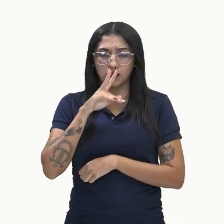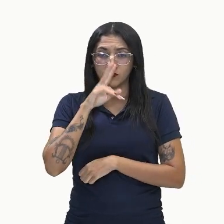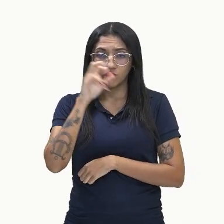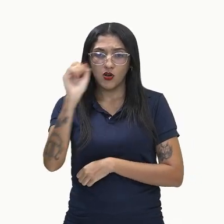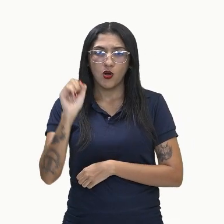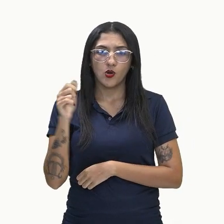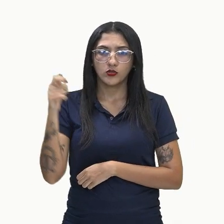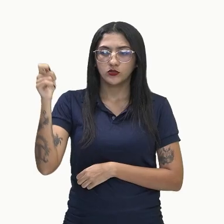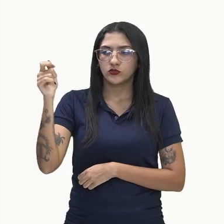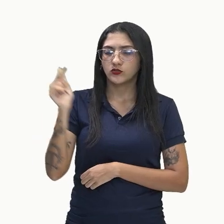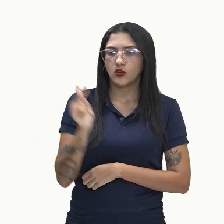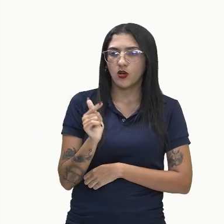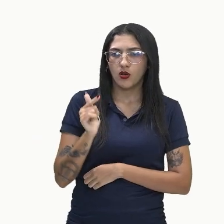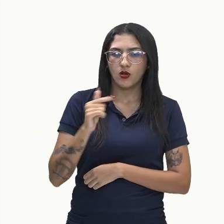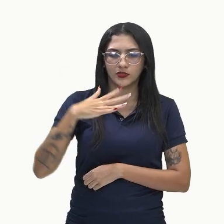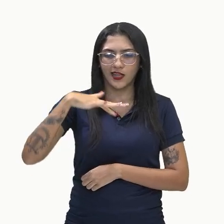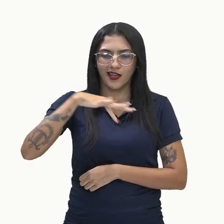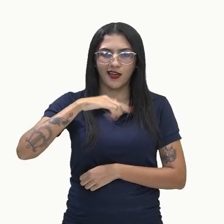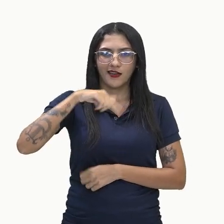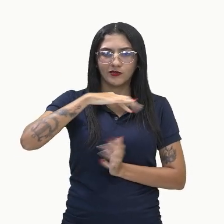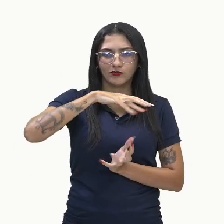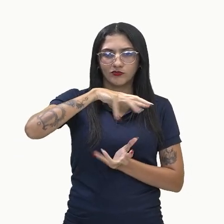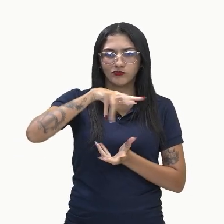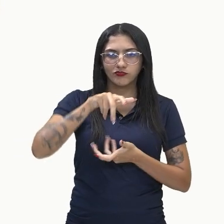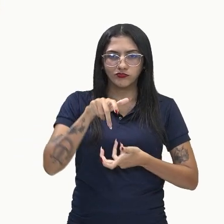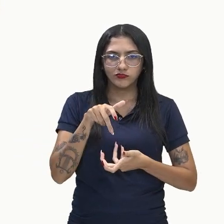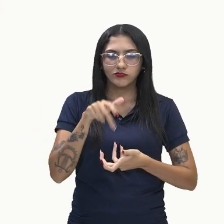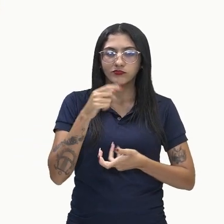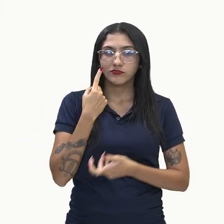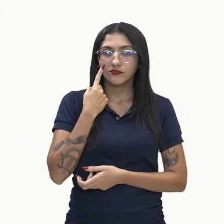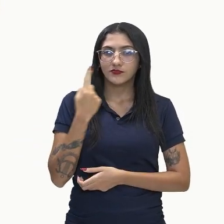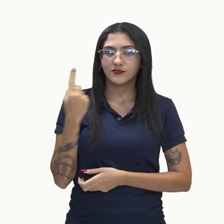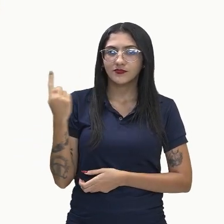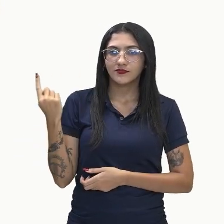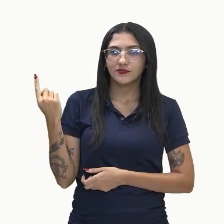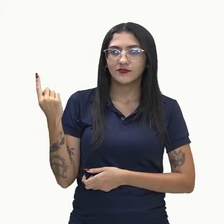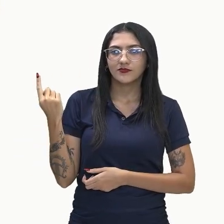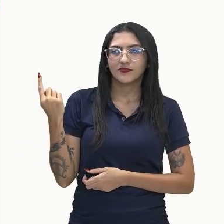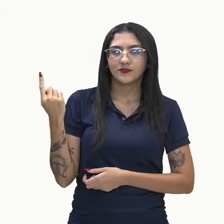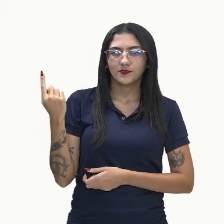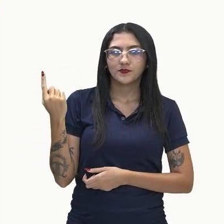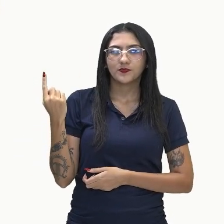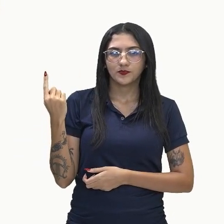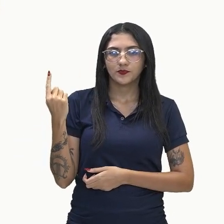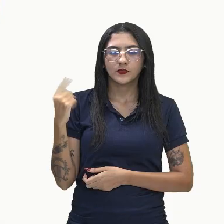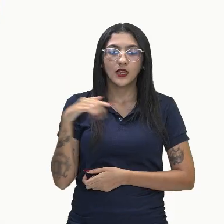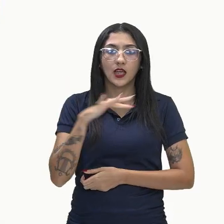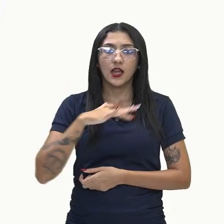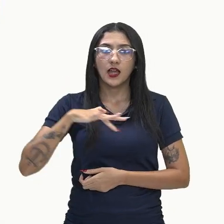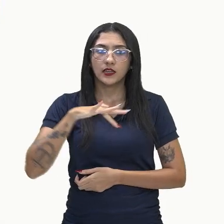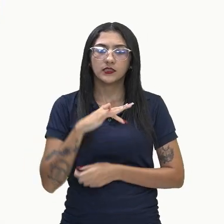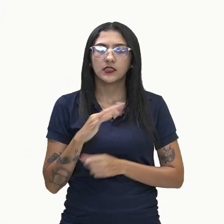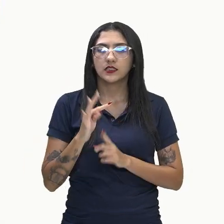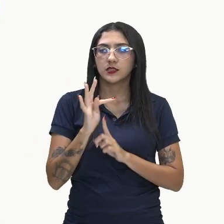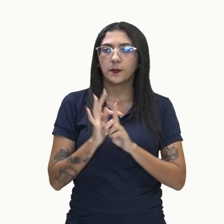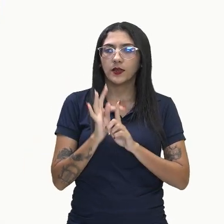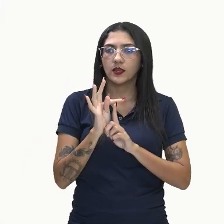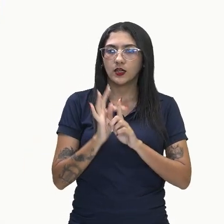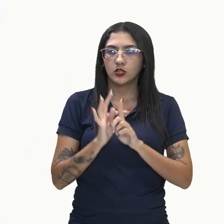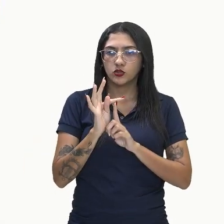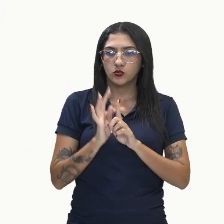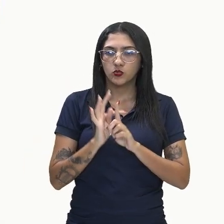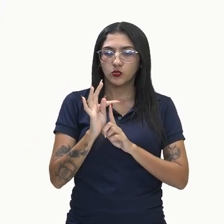da Terra, que a gente vai verificar agora aí na imagem, olha, que vai definir as zonas climáticas, né, do nosso planeta. Então, o que que